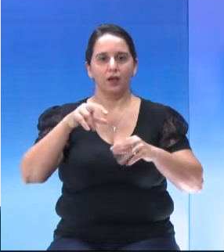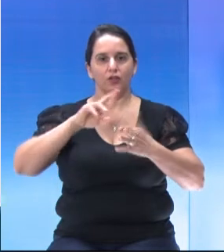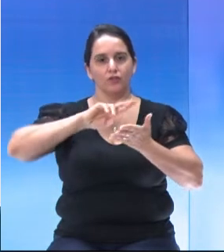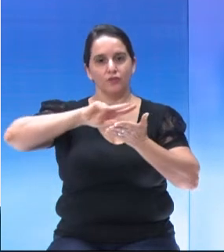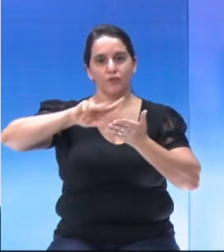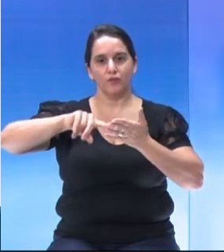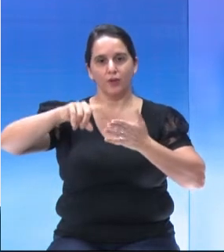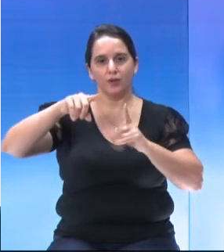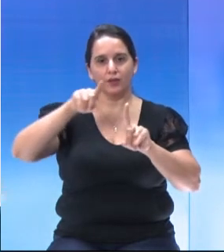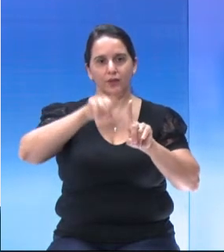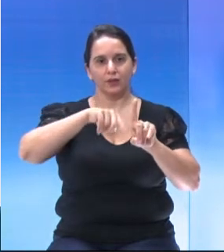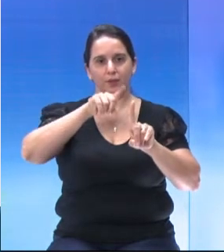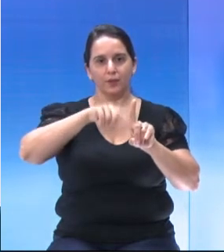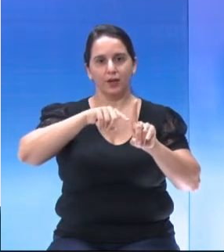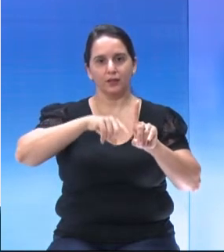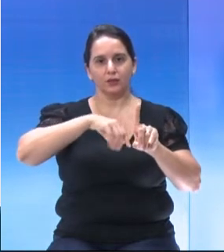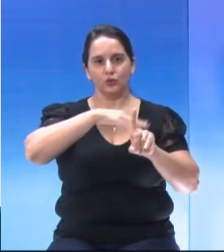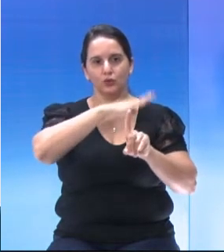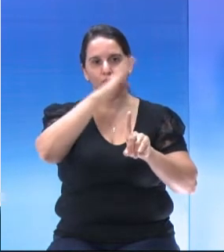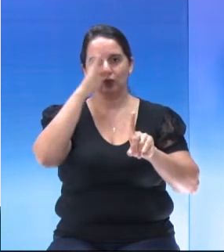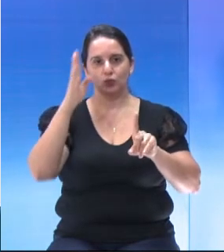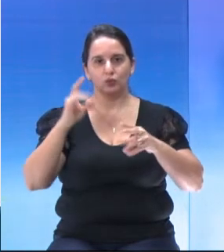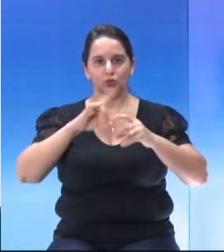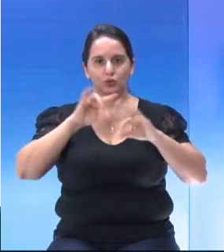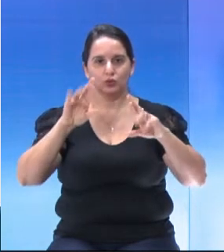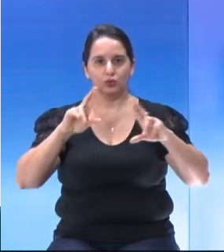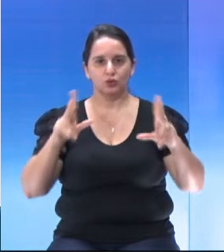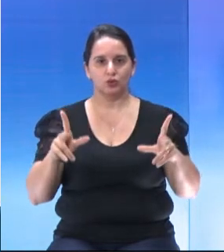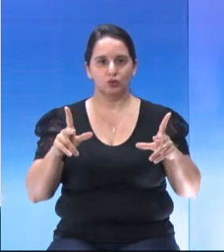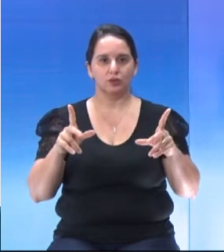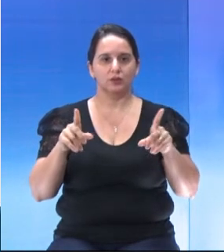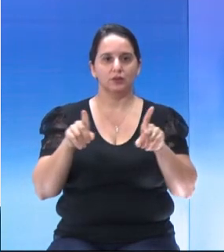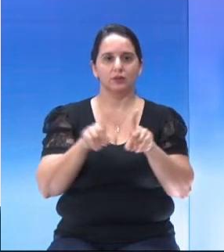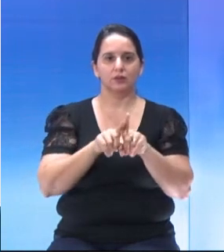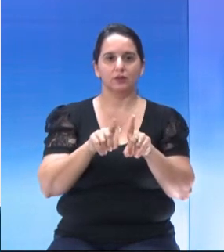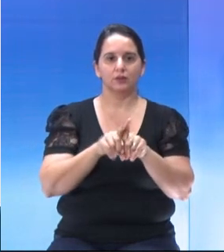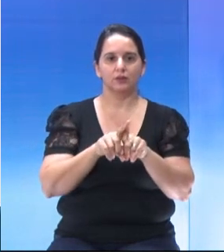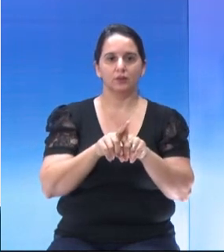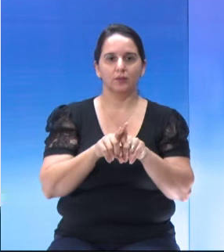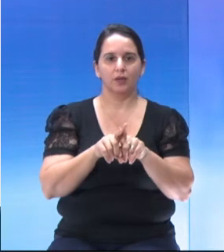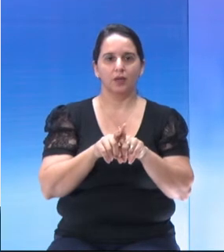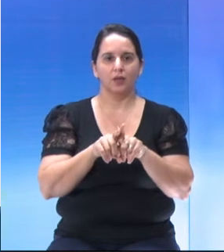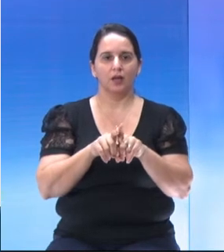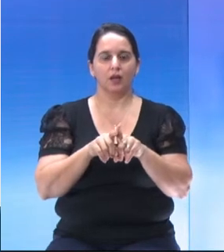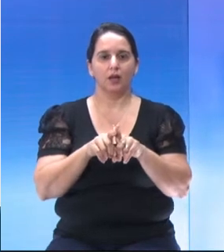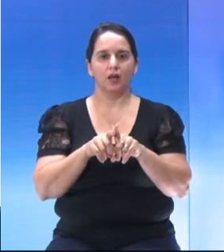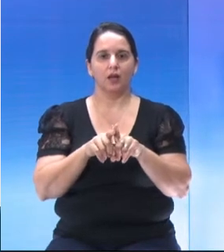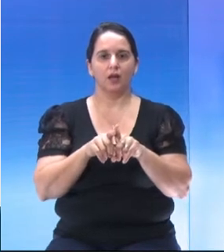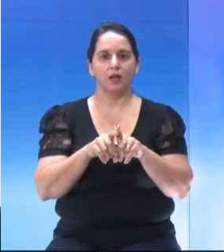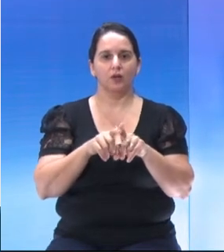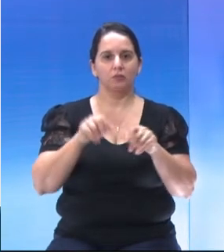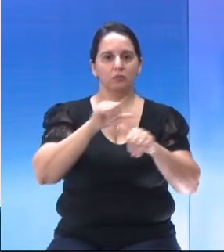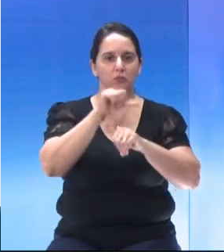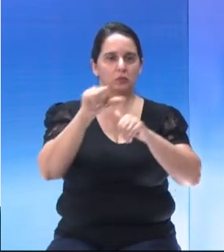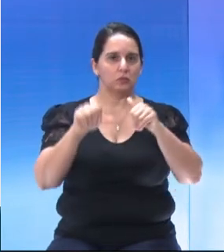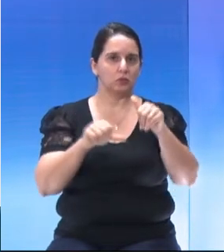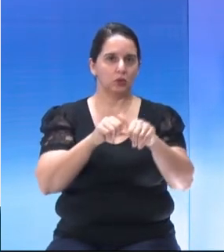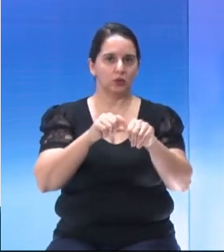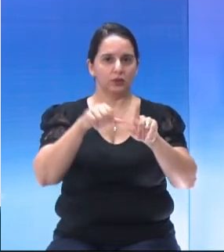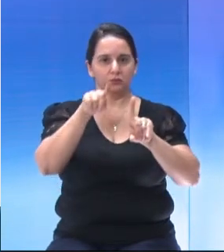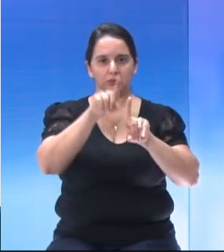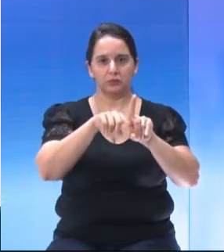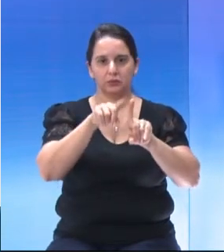na temperatura ao longo do dia, com pouca ou quase nenhuma precipitação ao longo do ano,